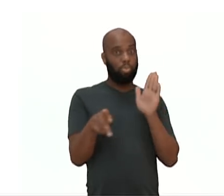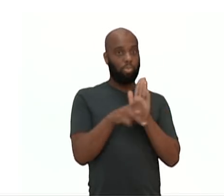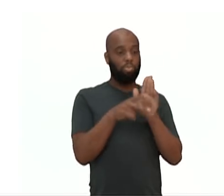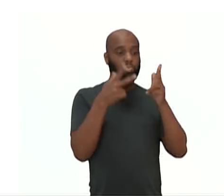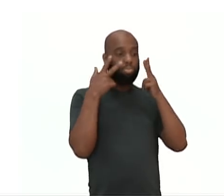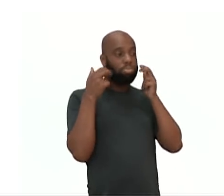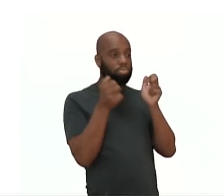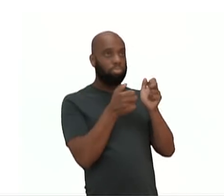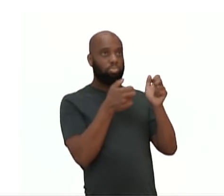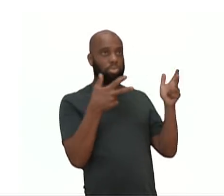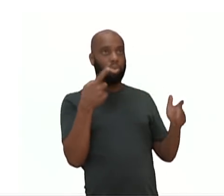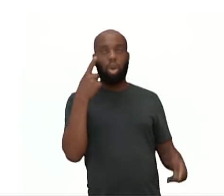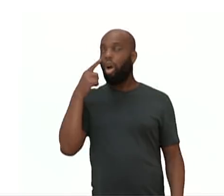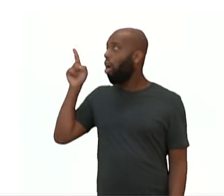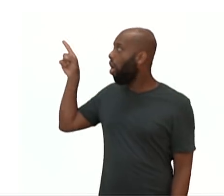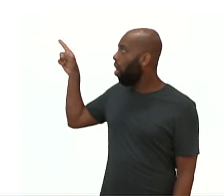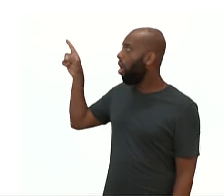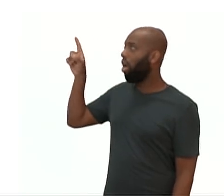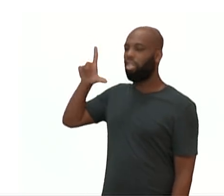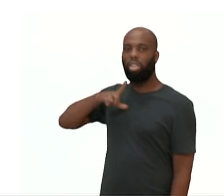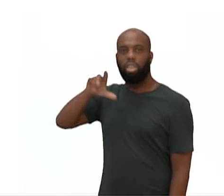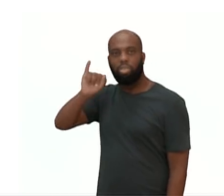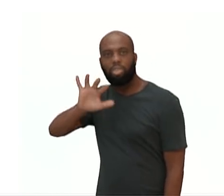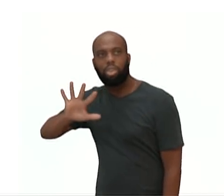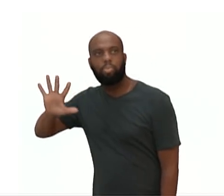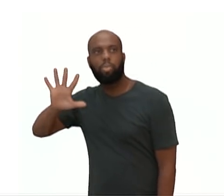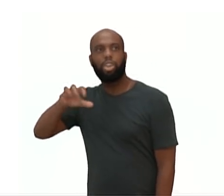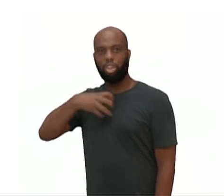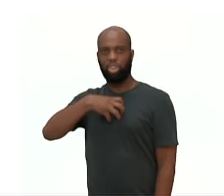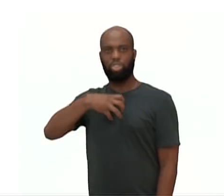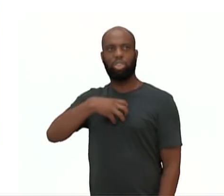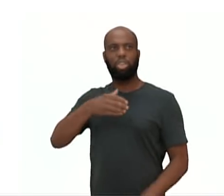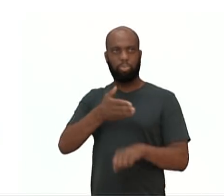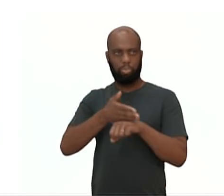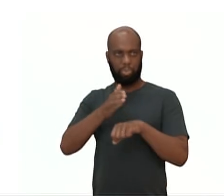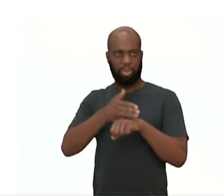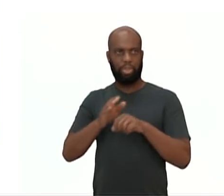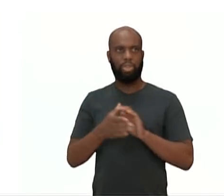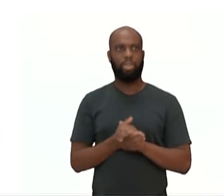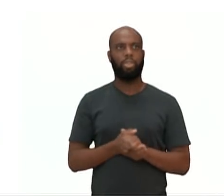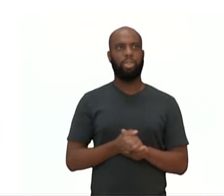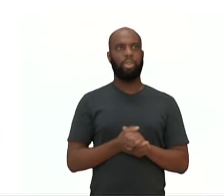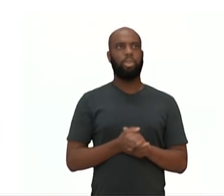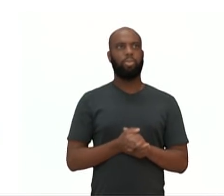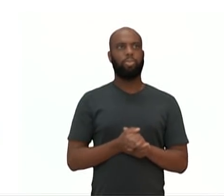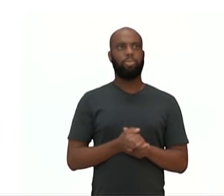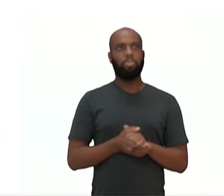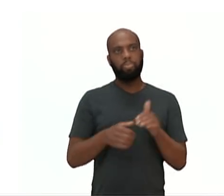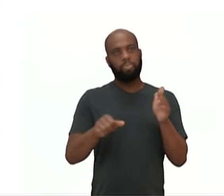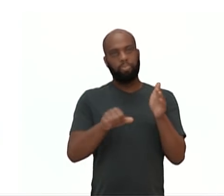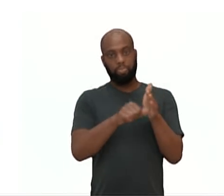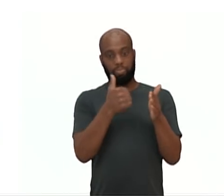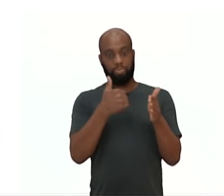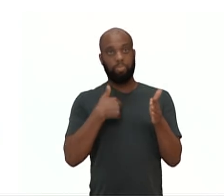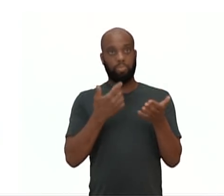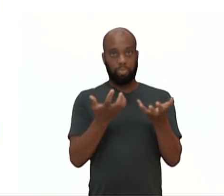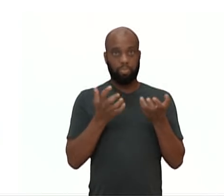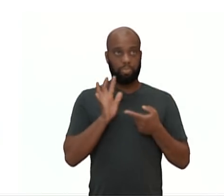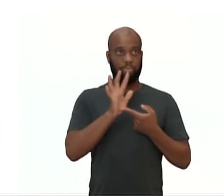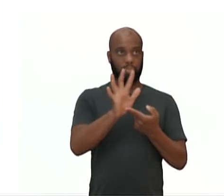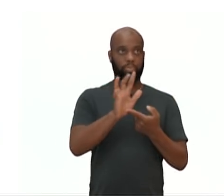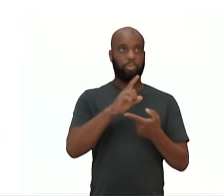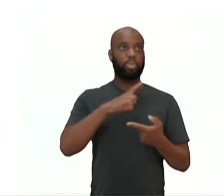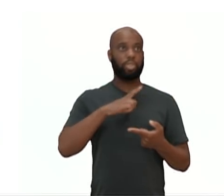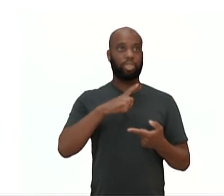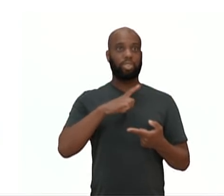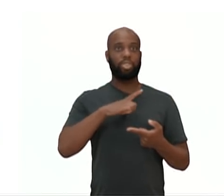é um jogo, né, uma brincadeira, eles já estão fazendo um tipo de prática lá. Vamos ver, né? Primeiro que eu quero falar com vocês é a luta do